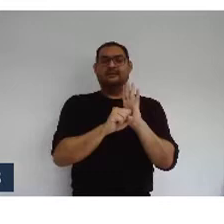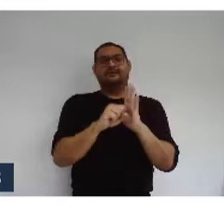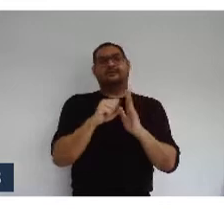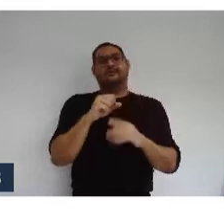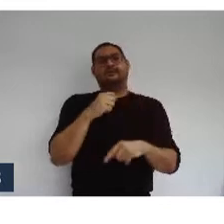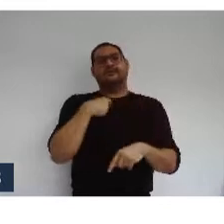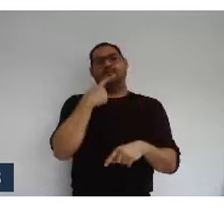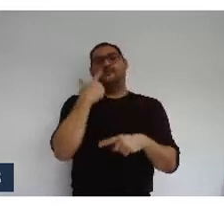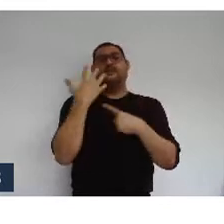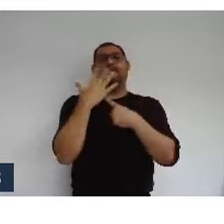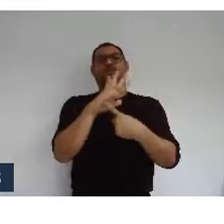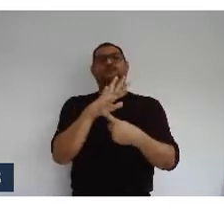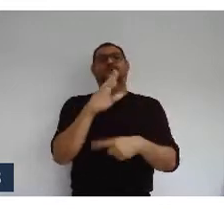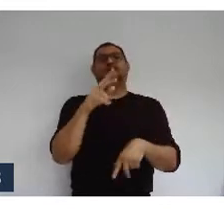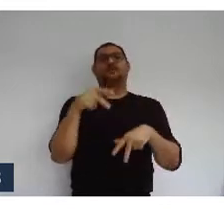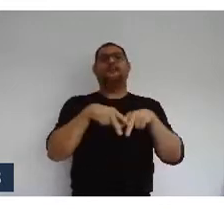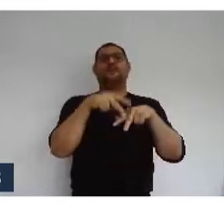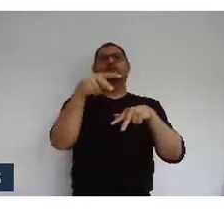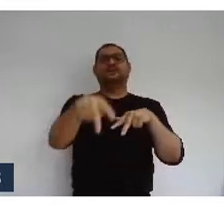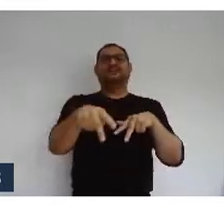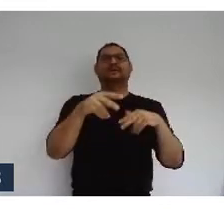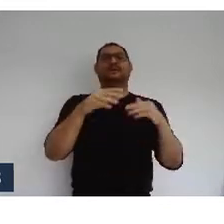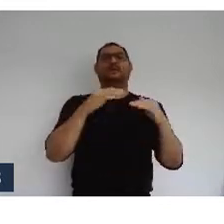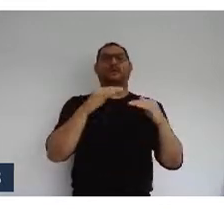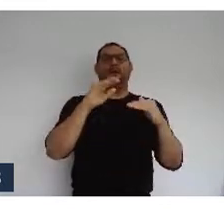indexicalidade, projeções escalares, né?